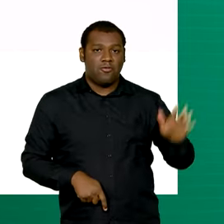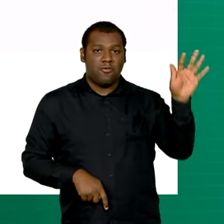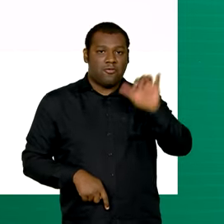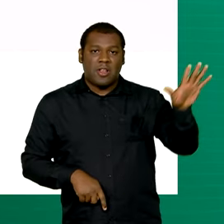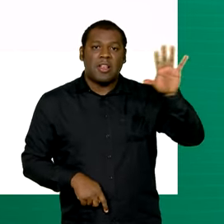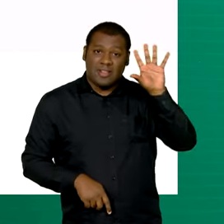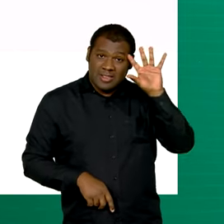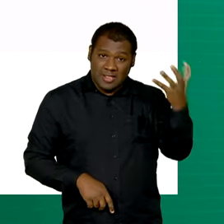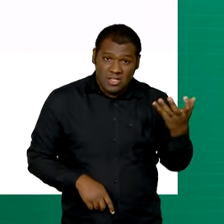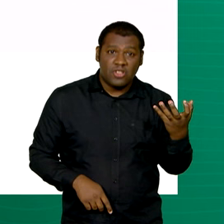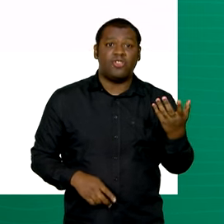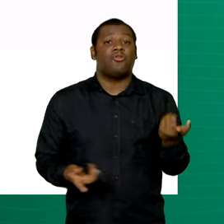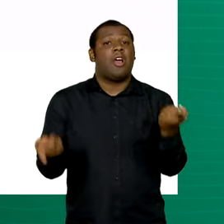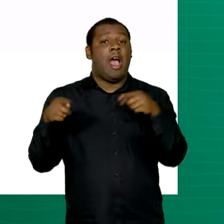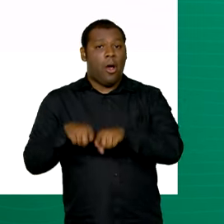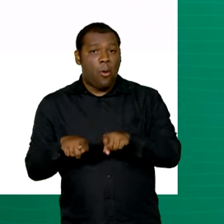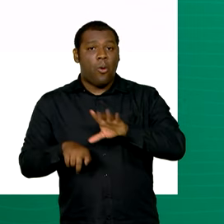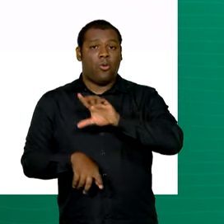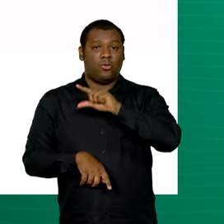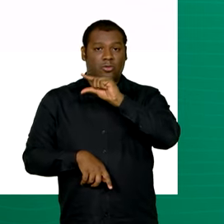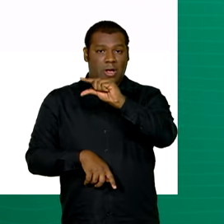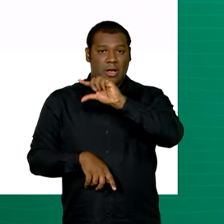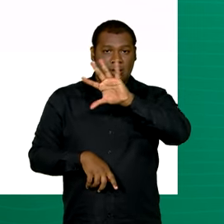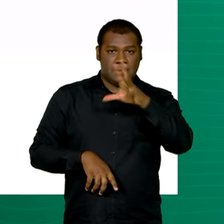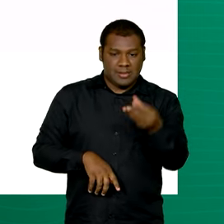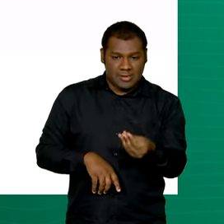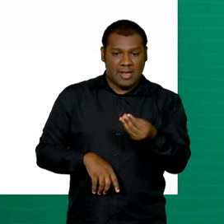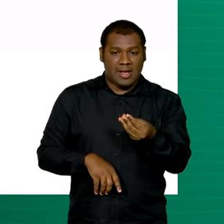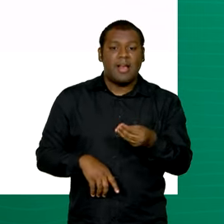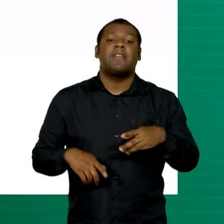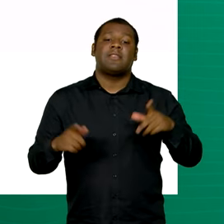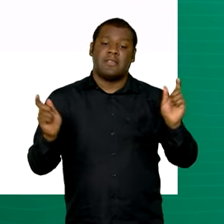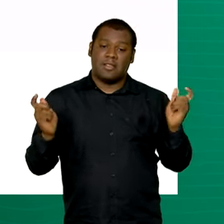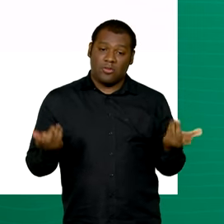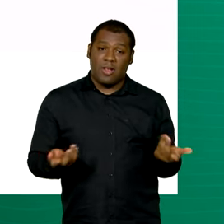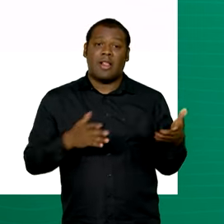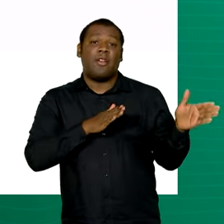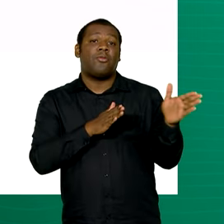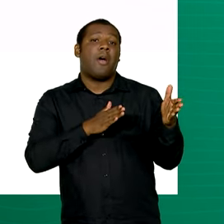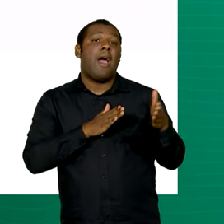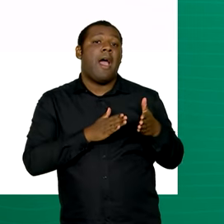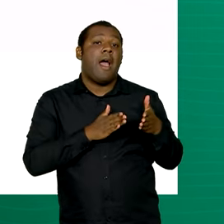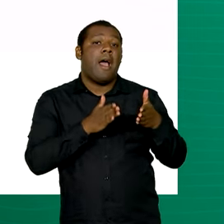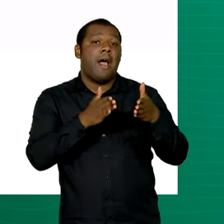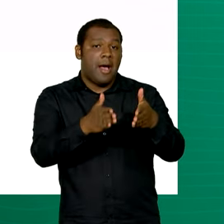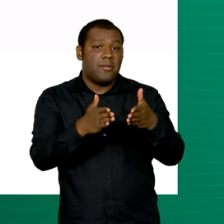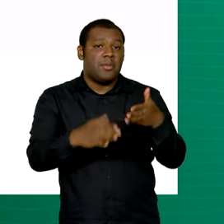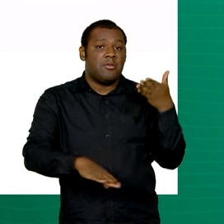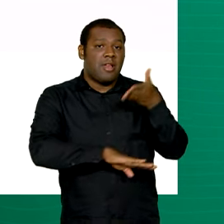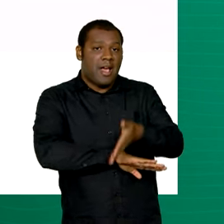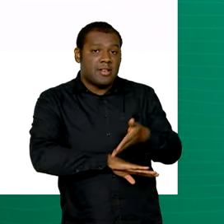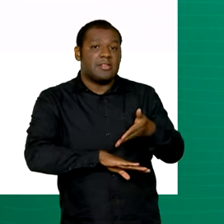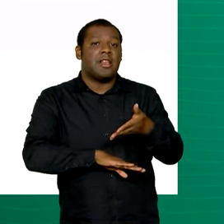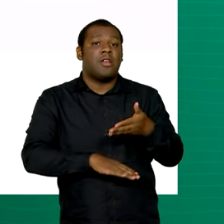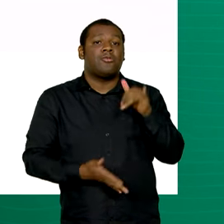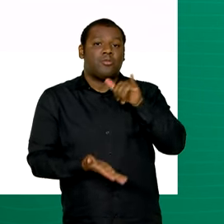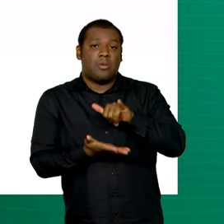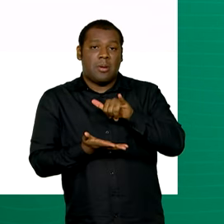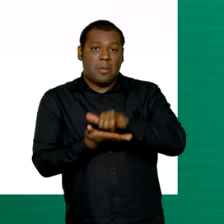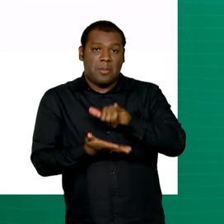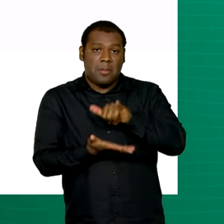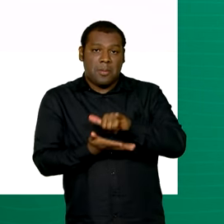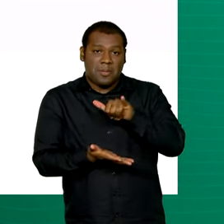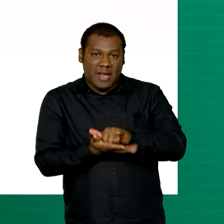estabeleceu um acordo com a Serasa para que ela sej um dos canais com acesso a plataforma do Desenrola